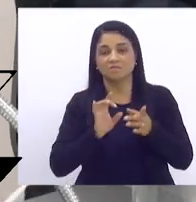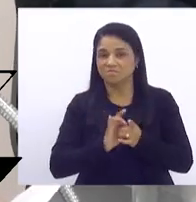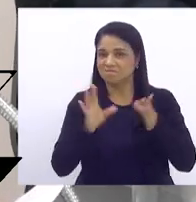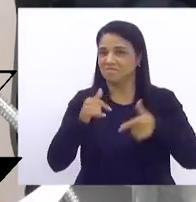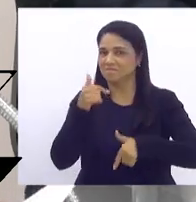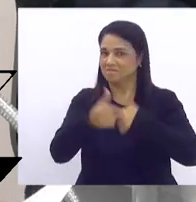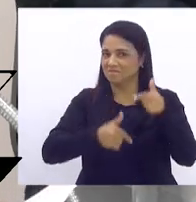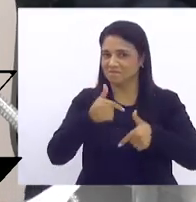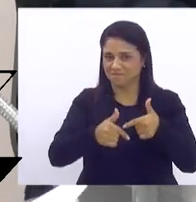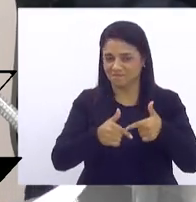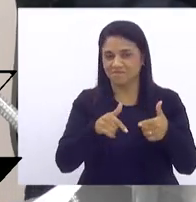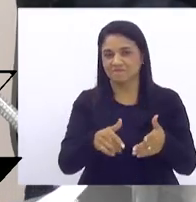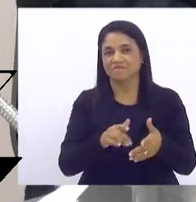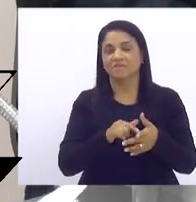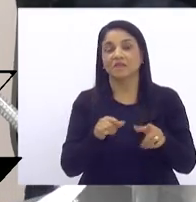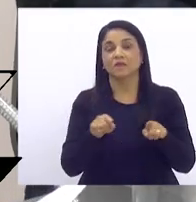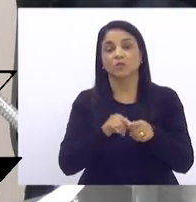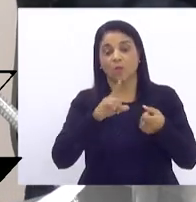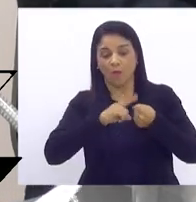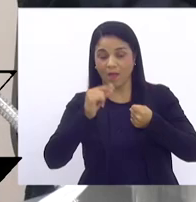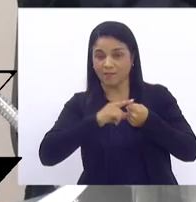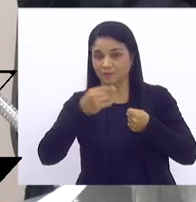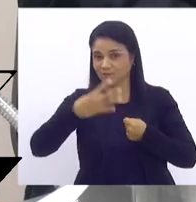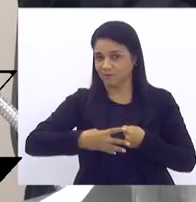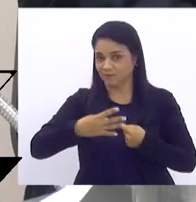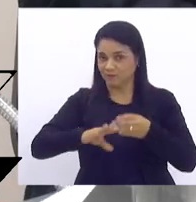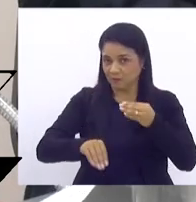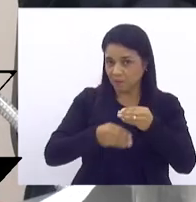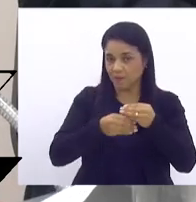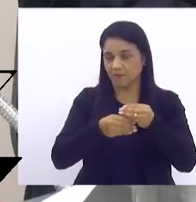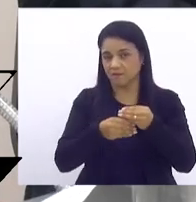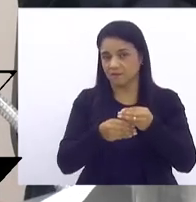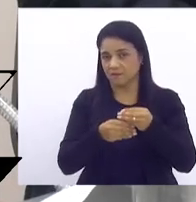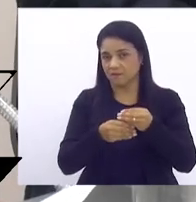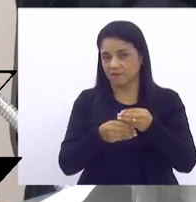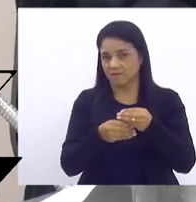autorizativo. Depois, no artigo, na emenda 4,